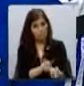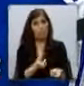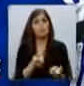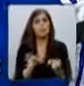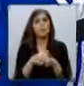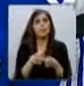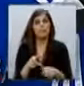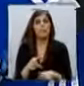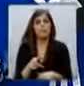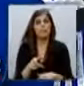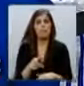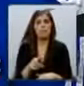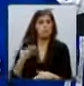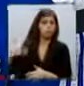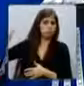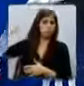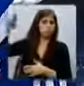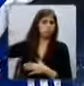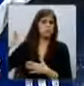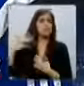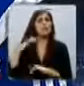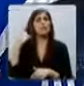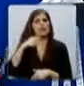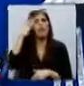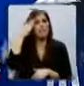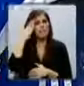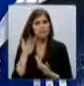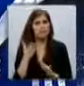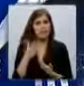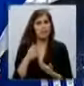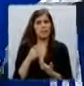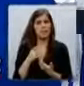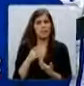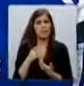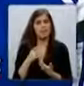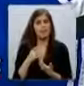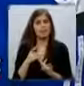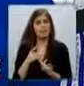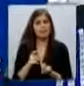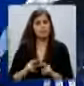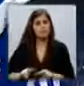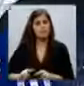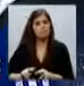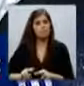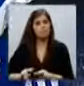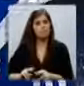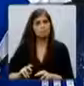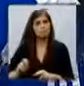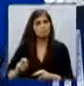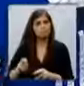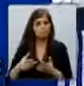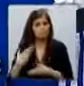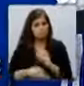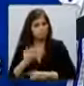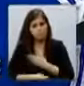equipa que desde trás, mas que também tem a capacidade de saltar linhas, tem a capacidade de dar velocidade ao jogo,